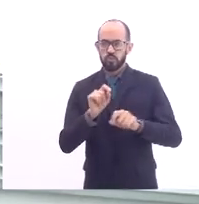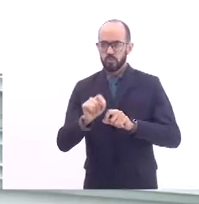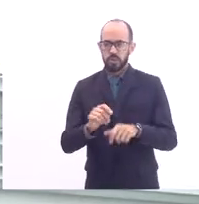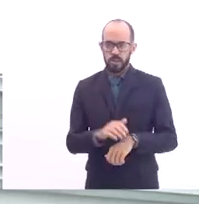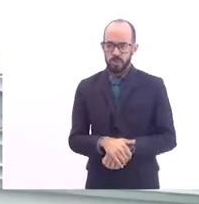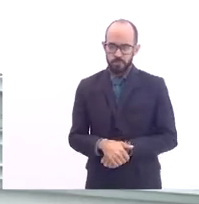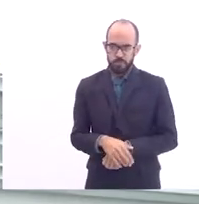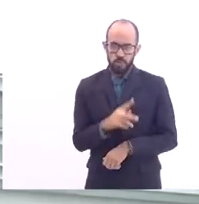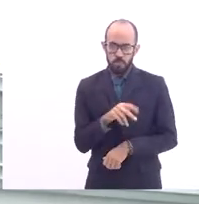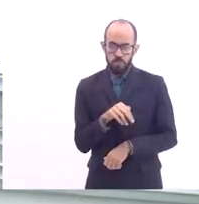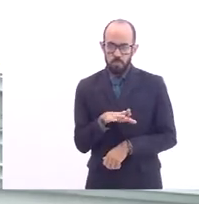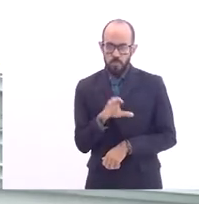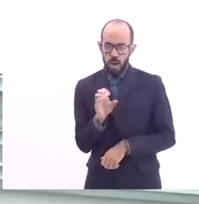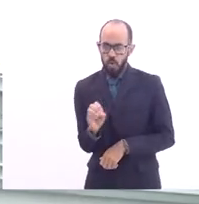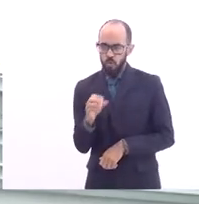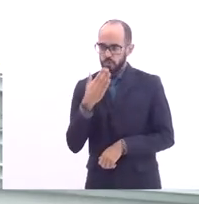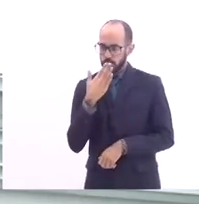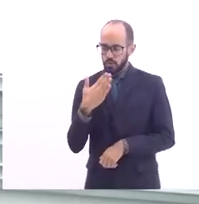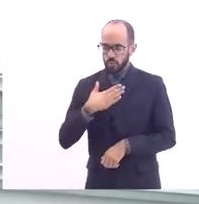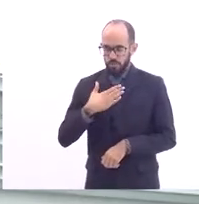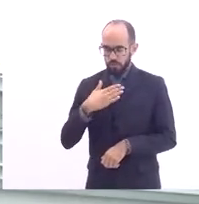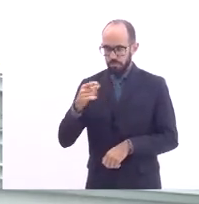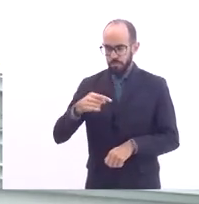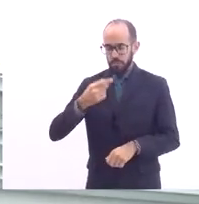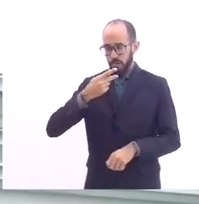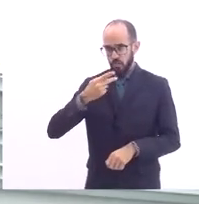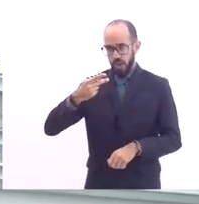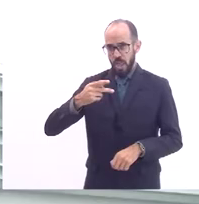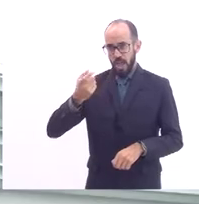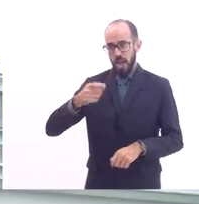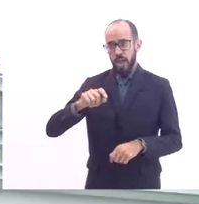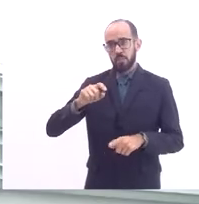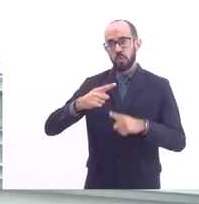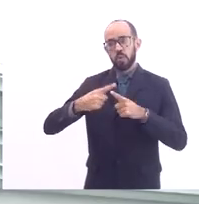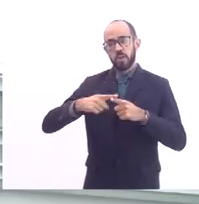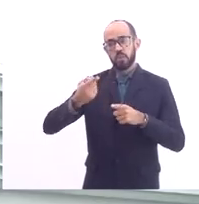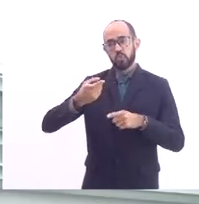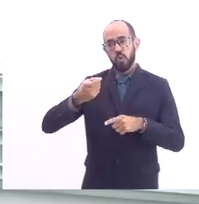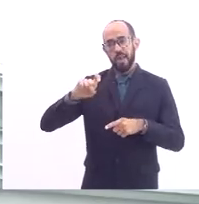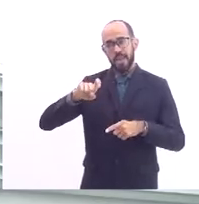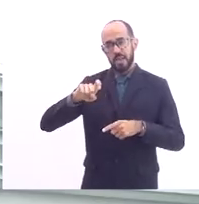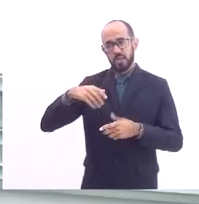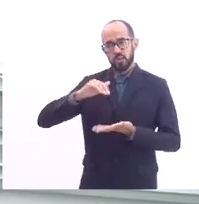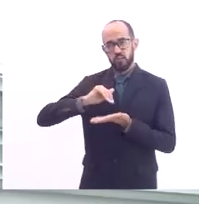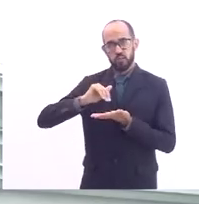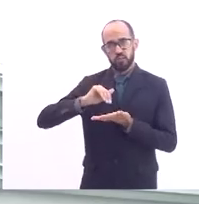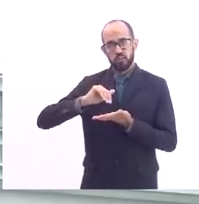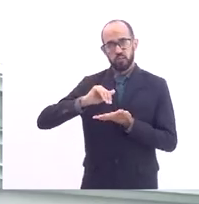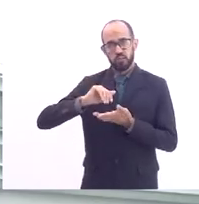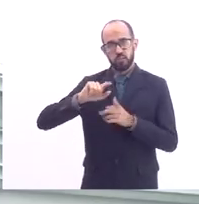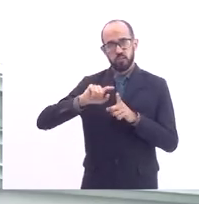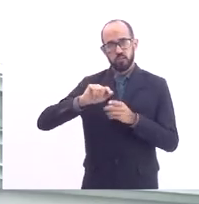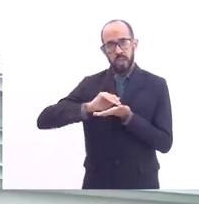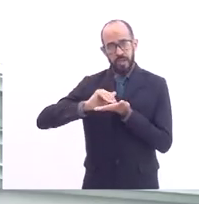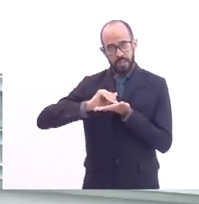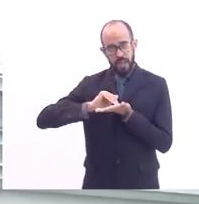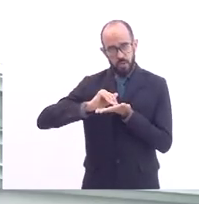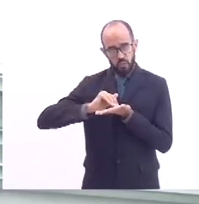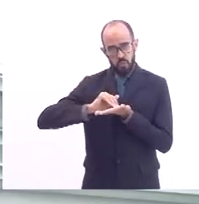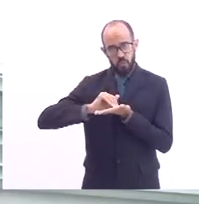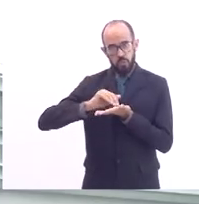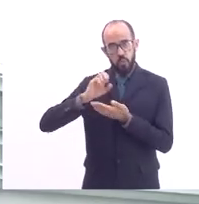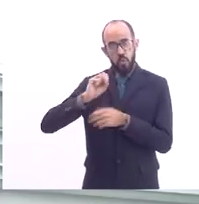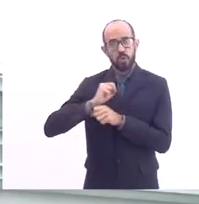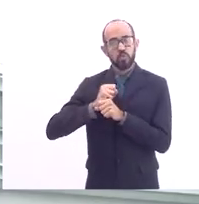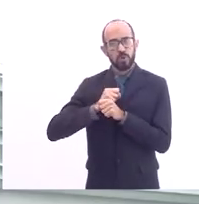o Paulo me pediu para dar um depoimento como ex-secretário de Energia do Estado, e fui durante 8 anos, e peguei justamente aquele